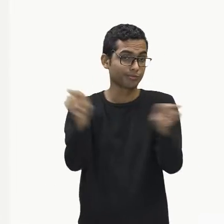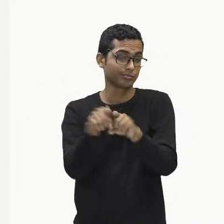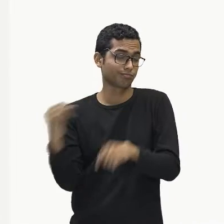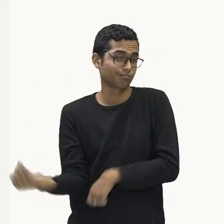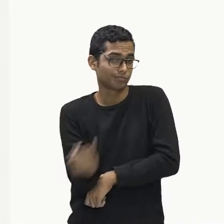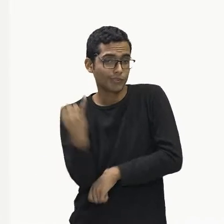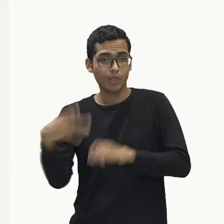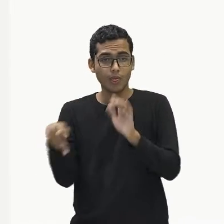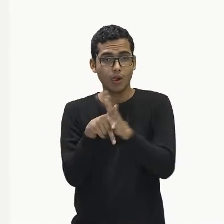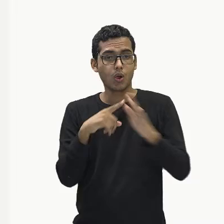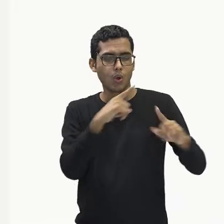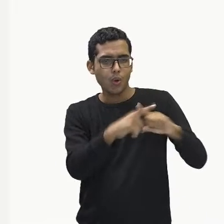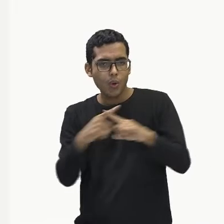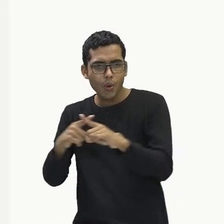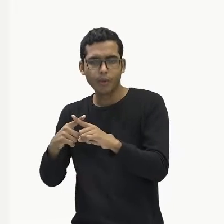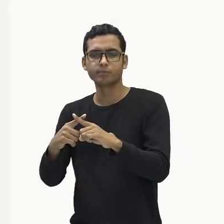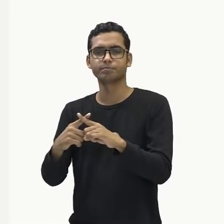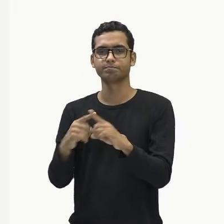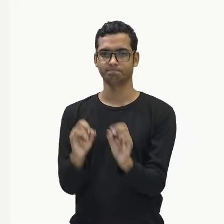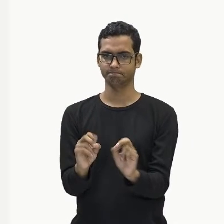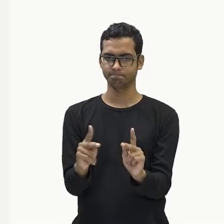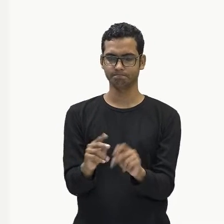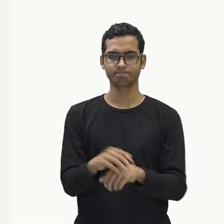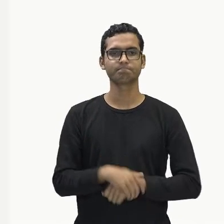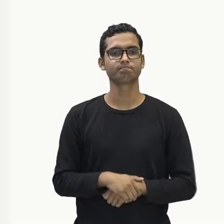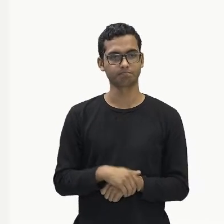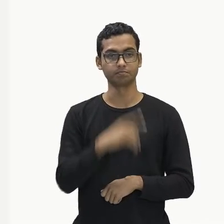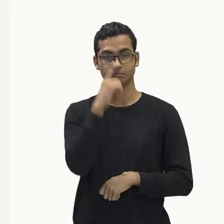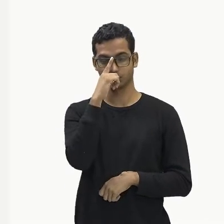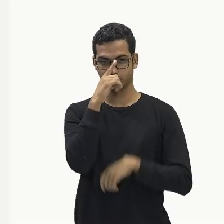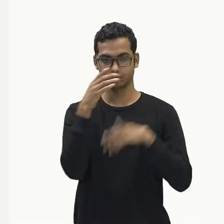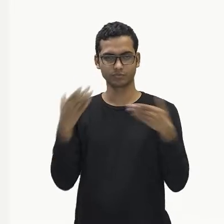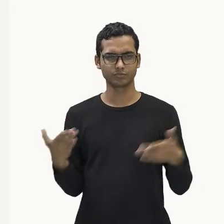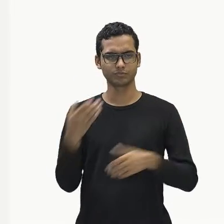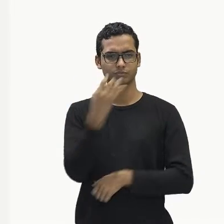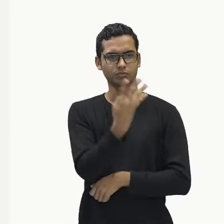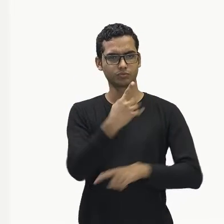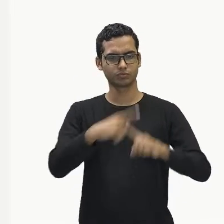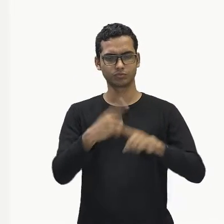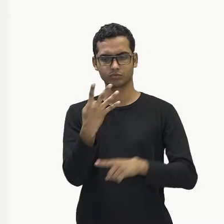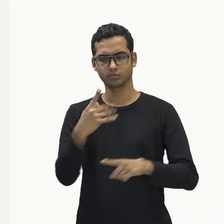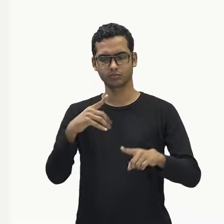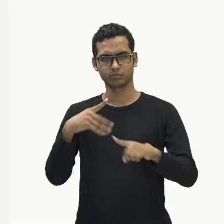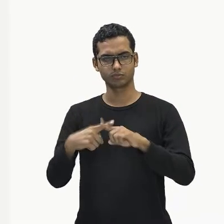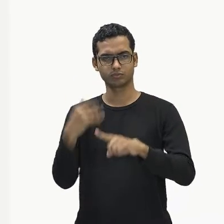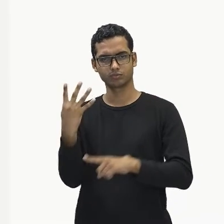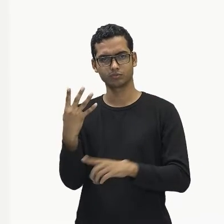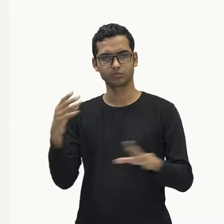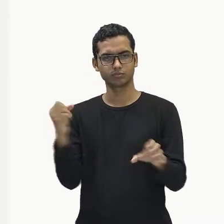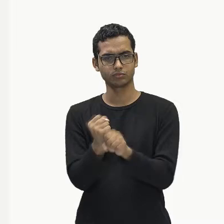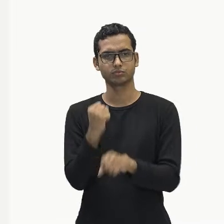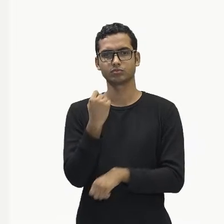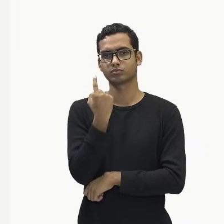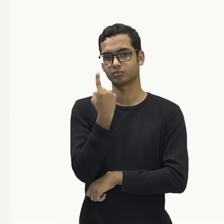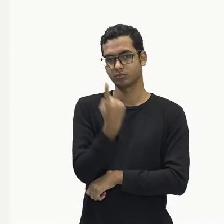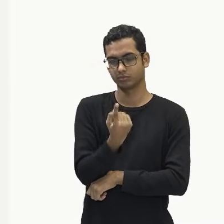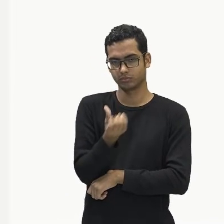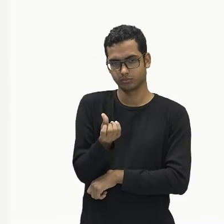é a multiplicação. Então, 4 vezes 4, 16. 16 vezes